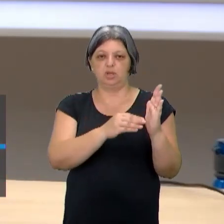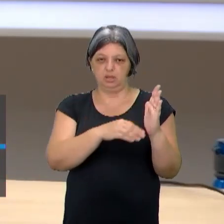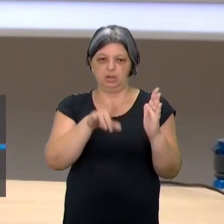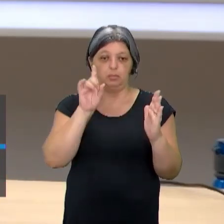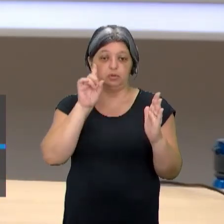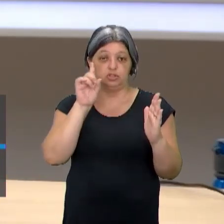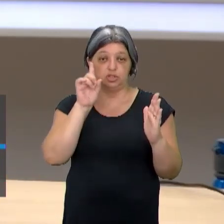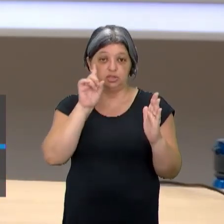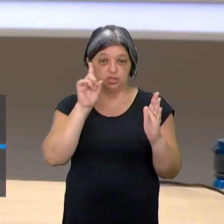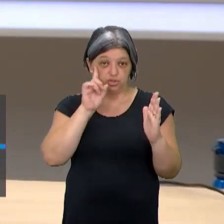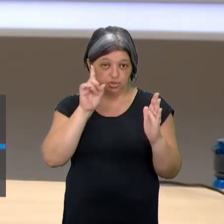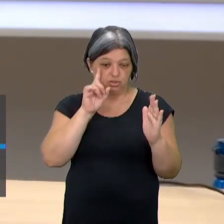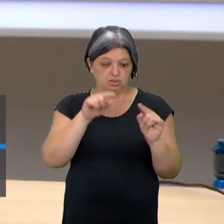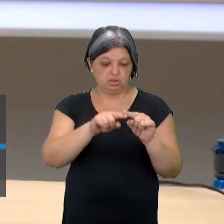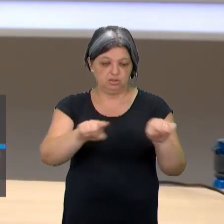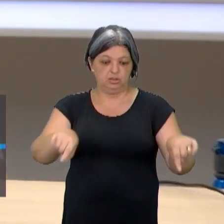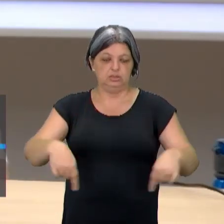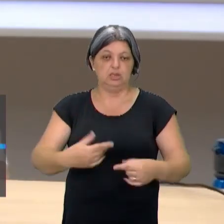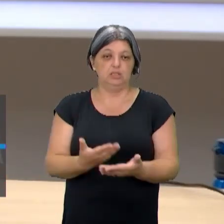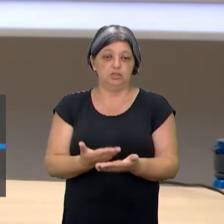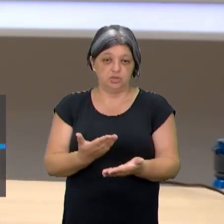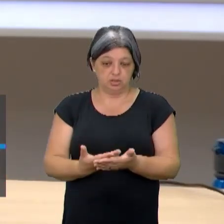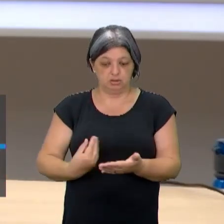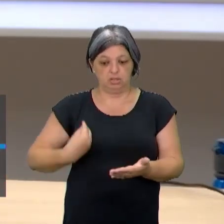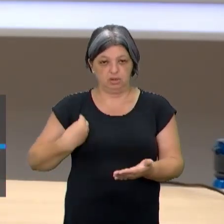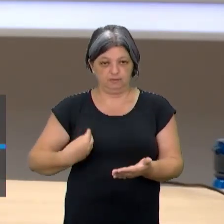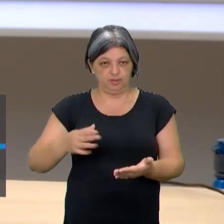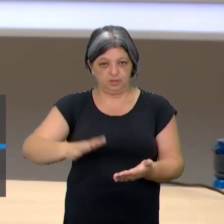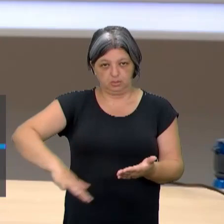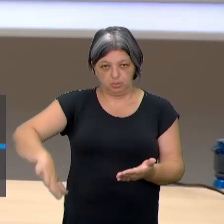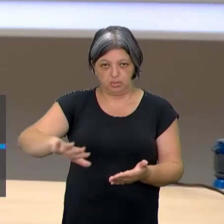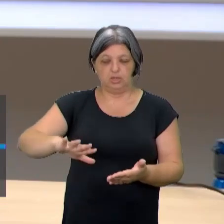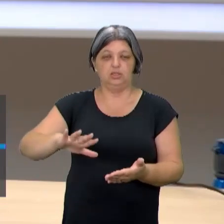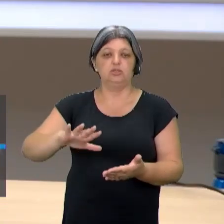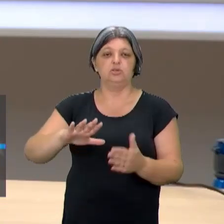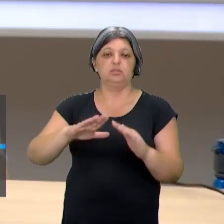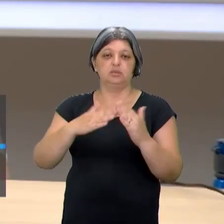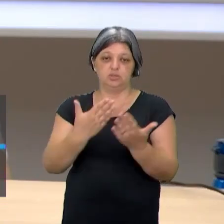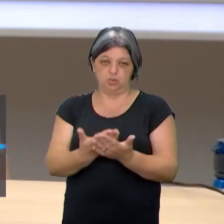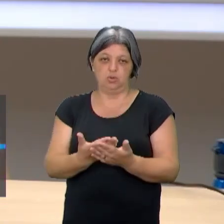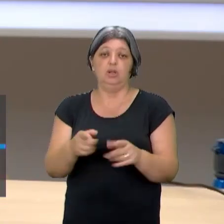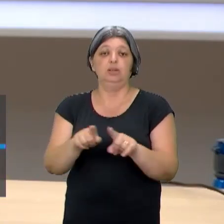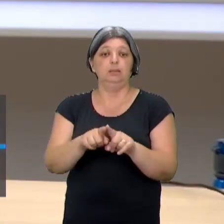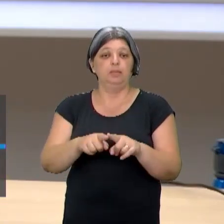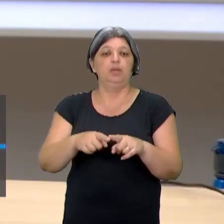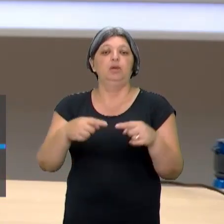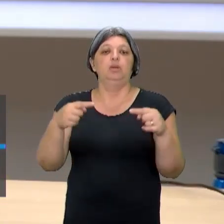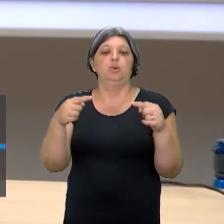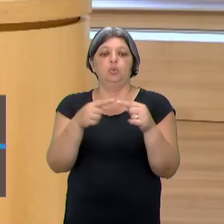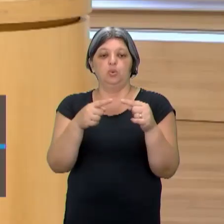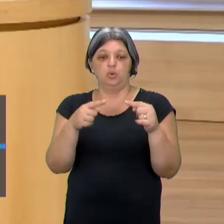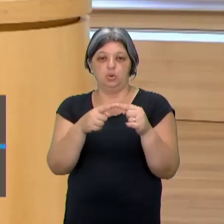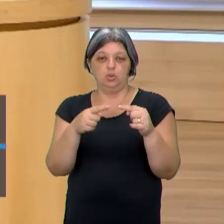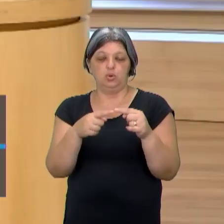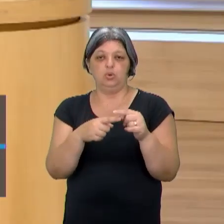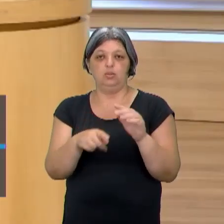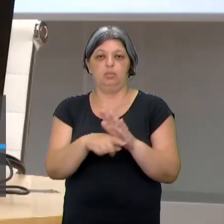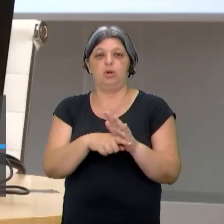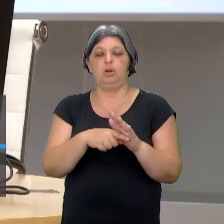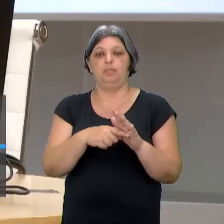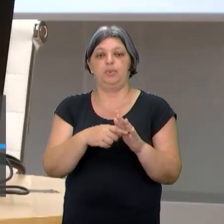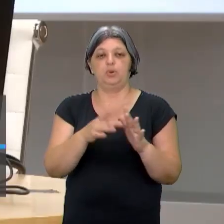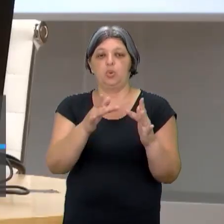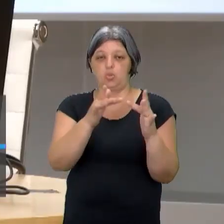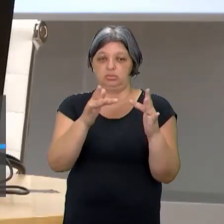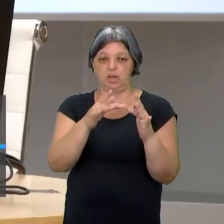rotina deles, em sala de aula, na vida escolar, e essa comunicação com os pais também. Sim, sim. Por isso que, assim, hoje a